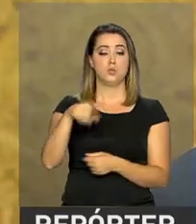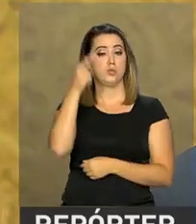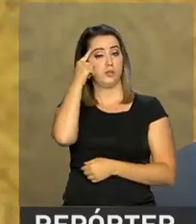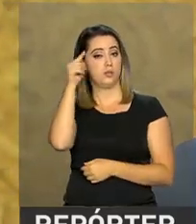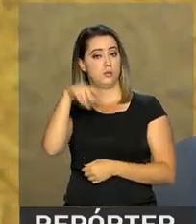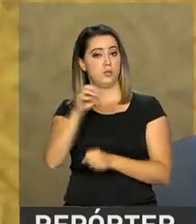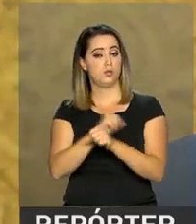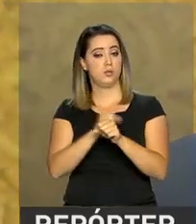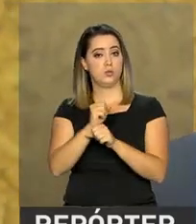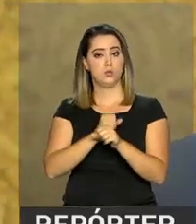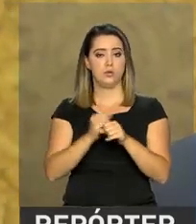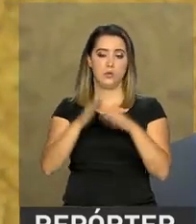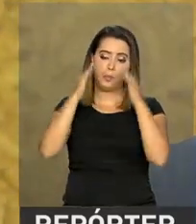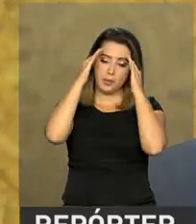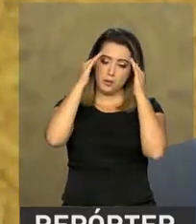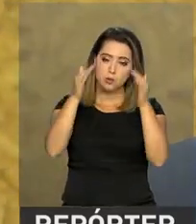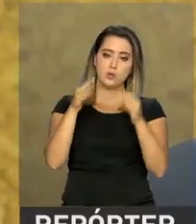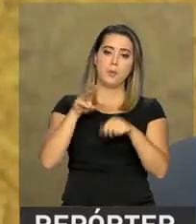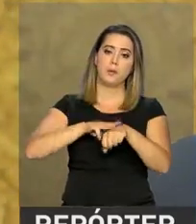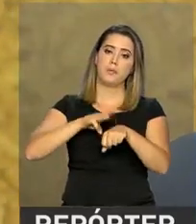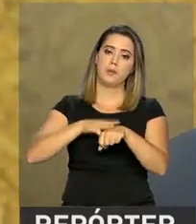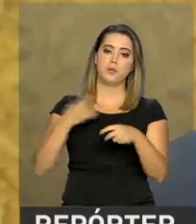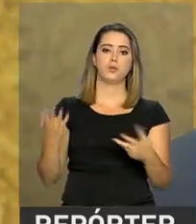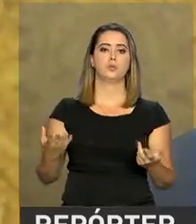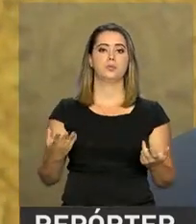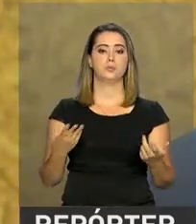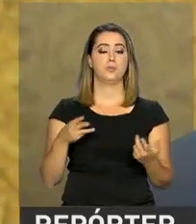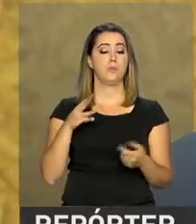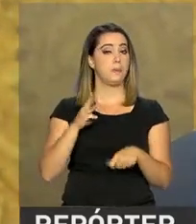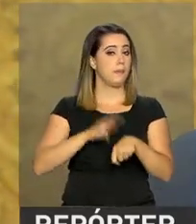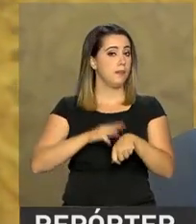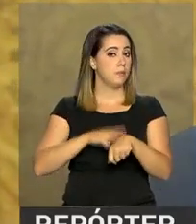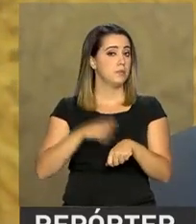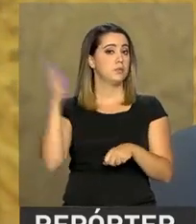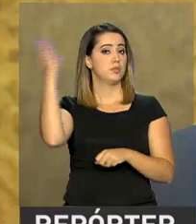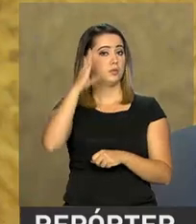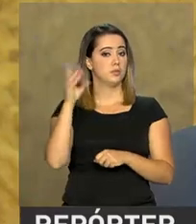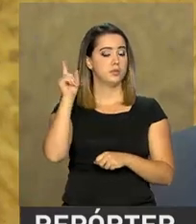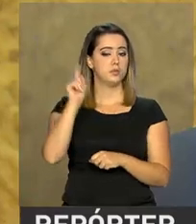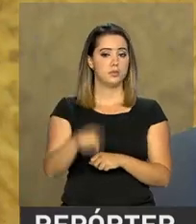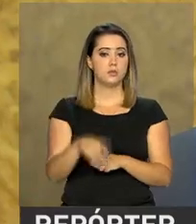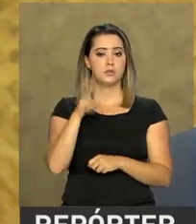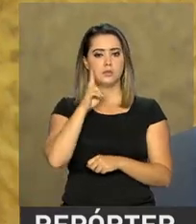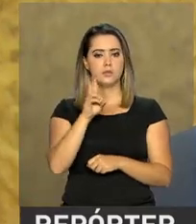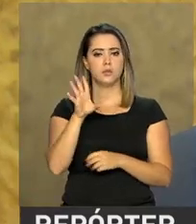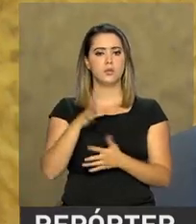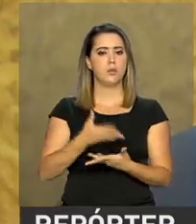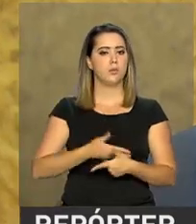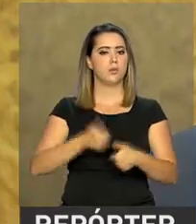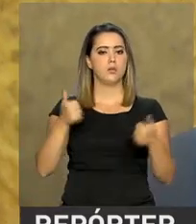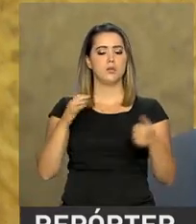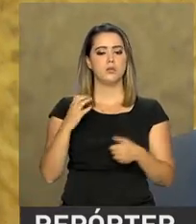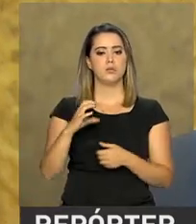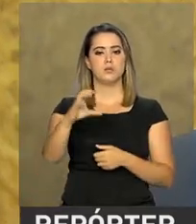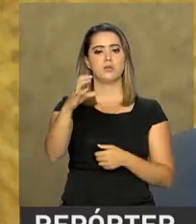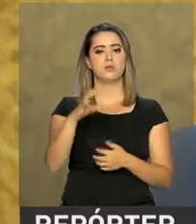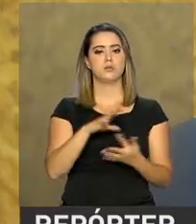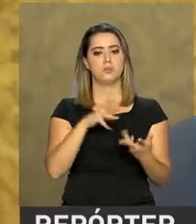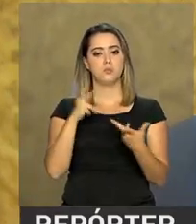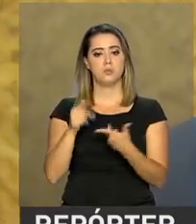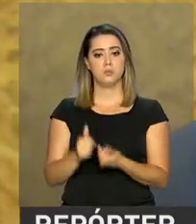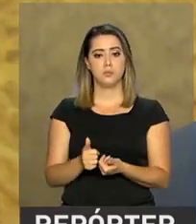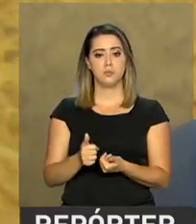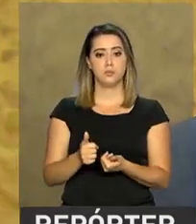foi privilegiar e homenagear a matemática. A matemática do Brasil é considerada uma das melhores ciências matemáticas do